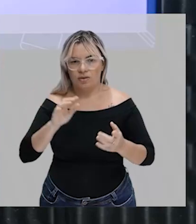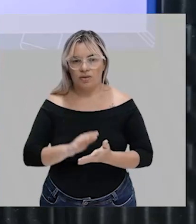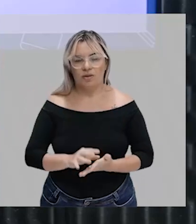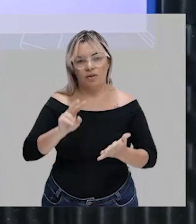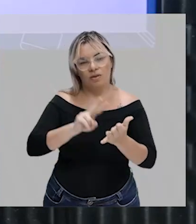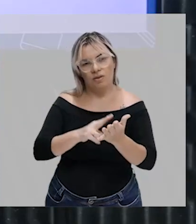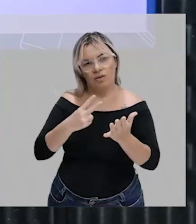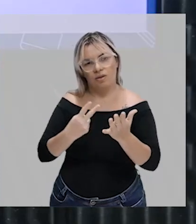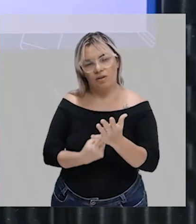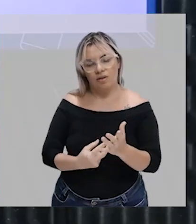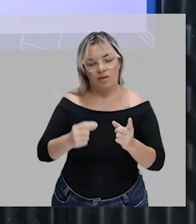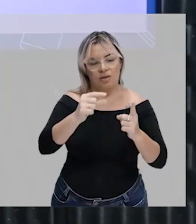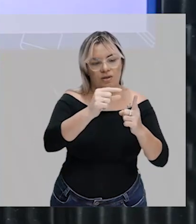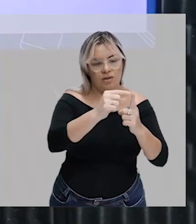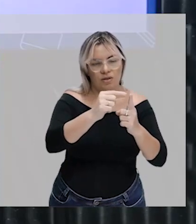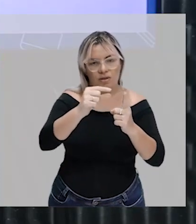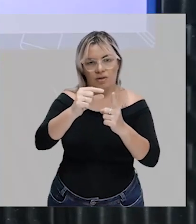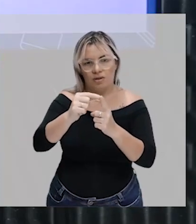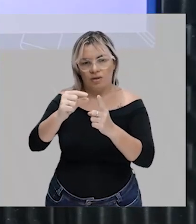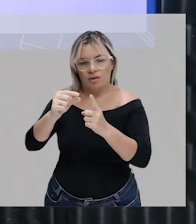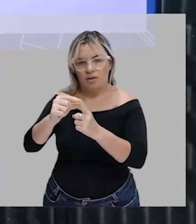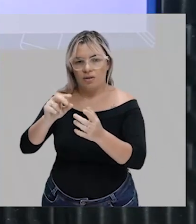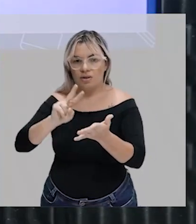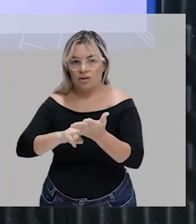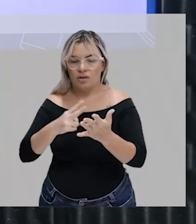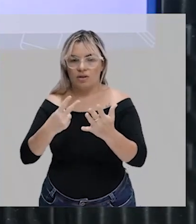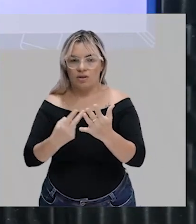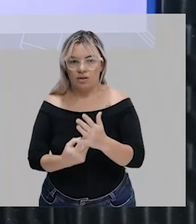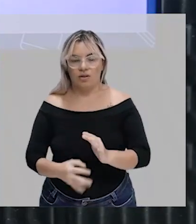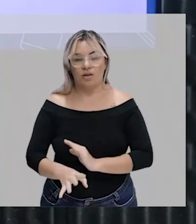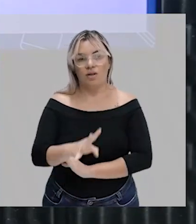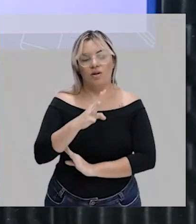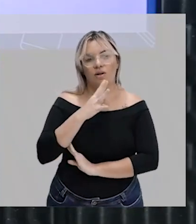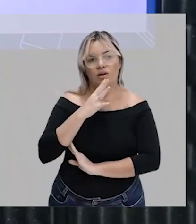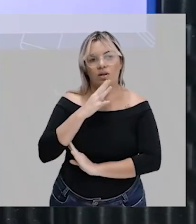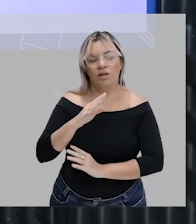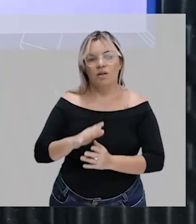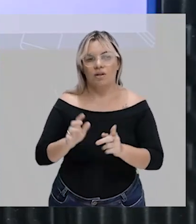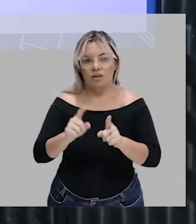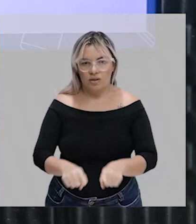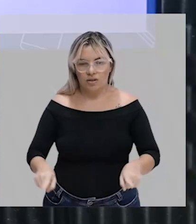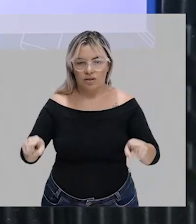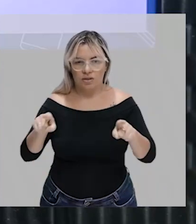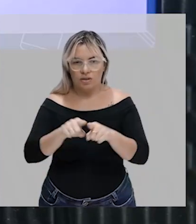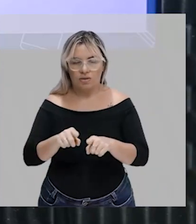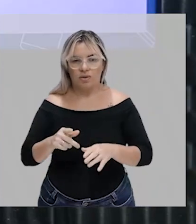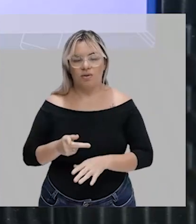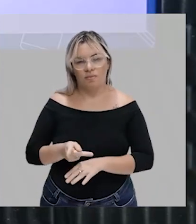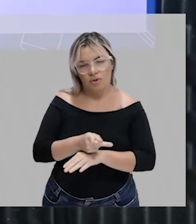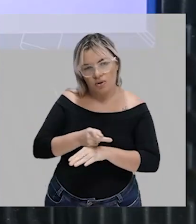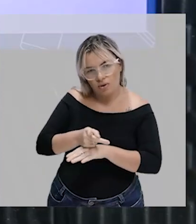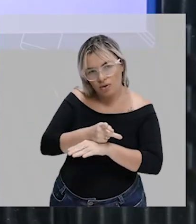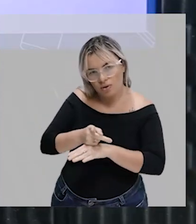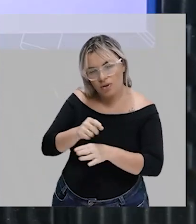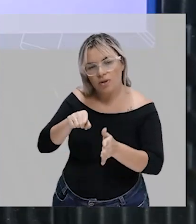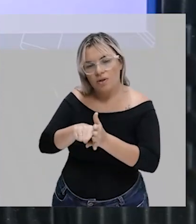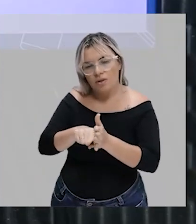vai traduzir palavra por palavra. A que você conhece e a que você não conhece, você busca no dicionário. Você põe